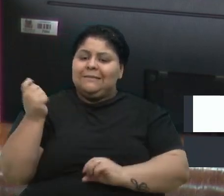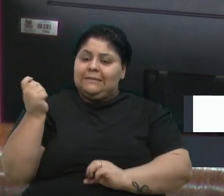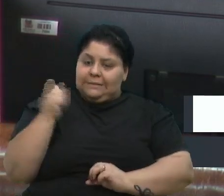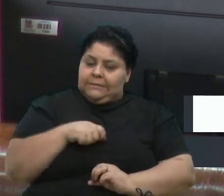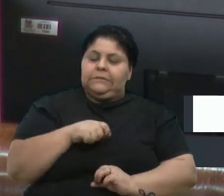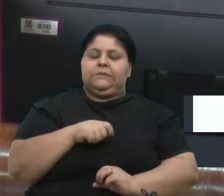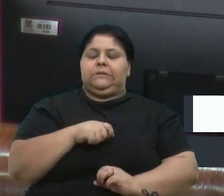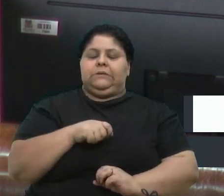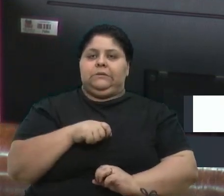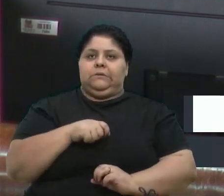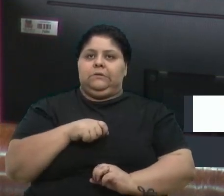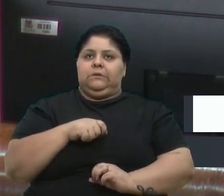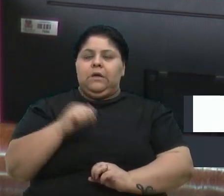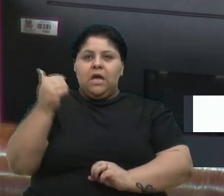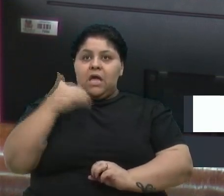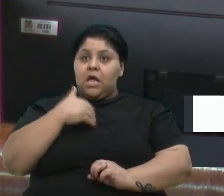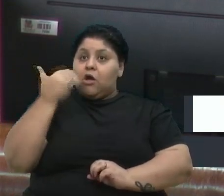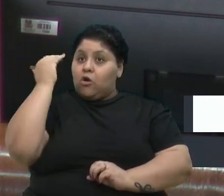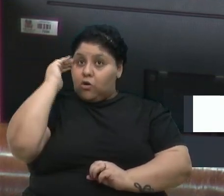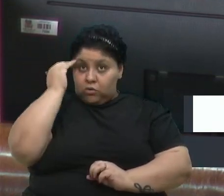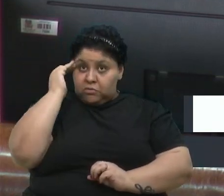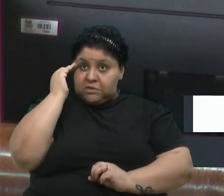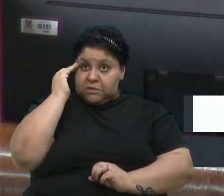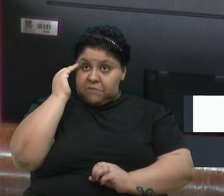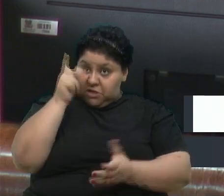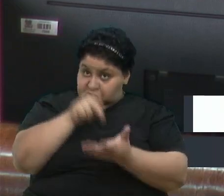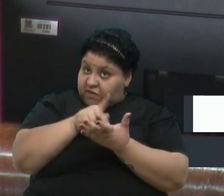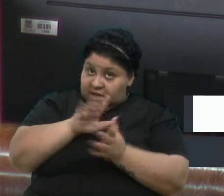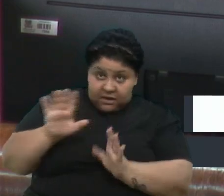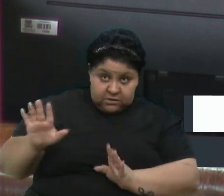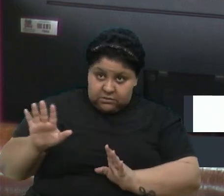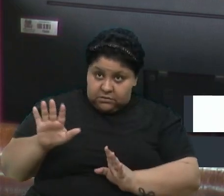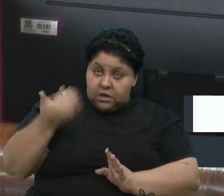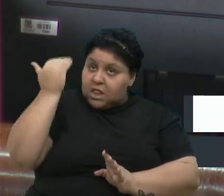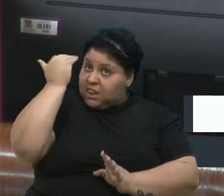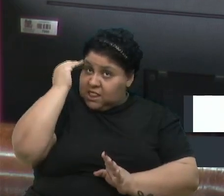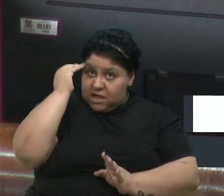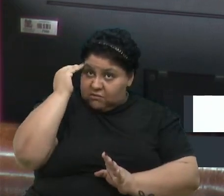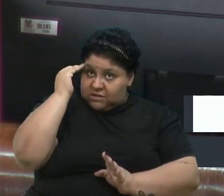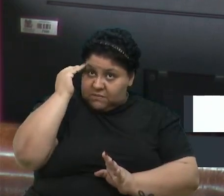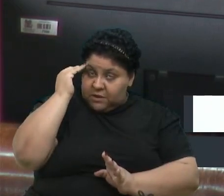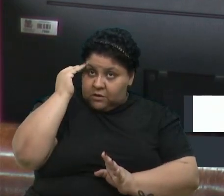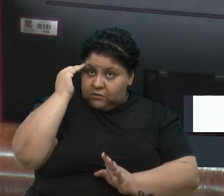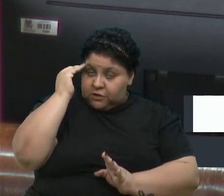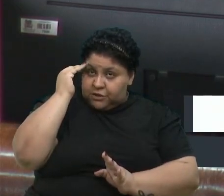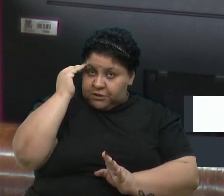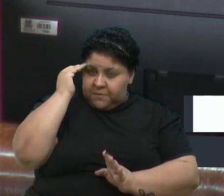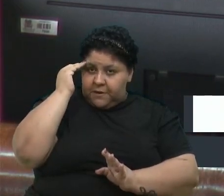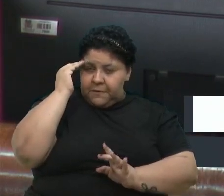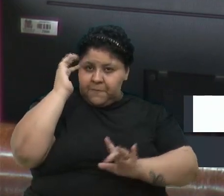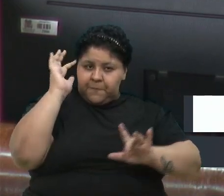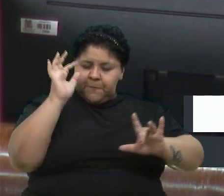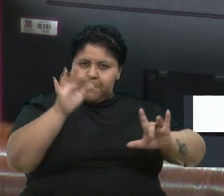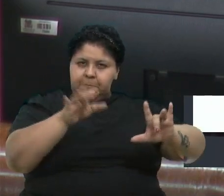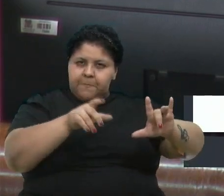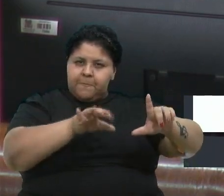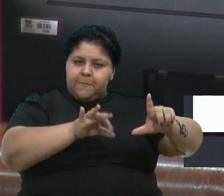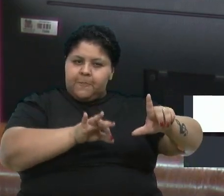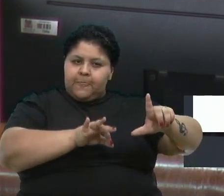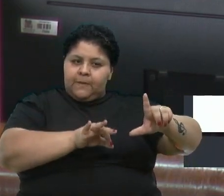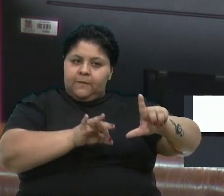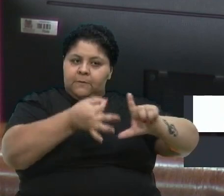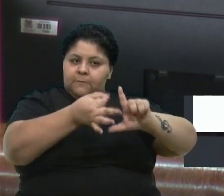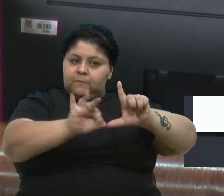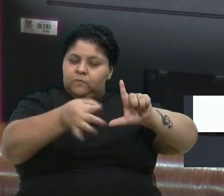necessária. Eu não sabia, sinceramente, dessa logística e que não, no meu ponto